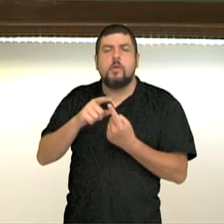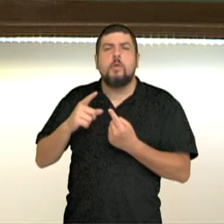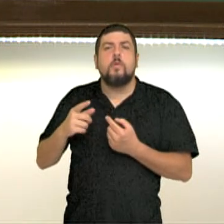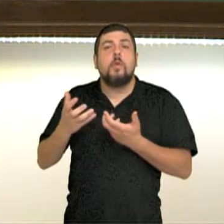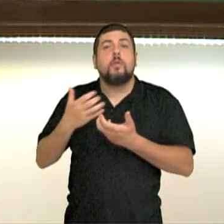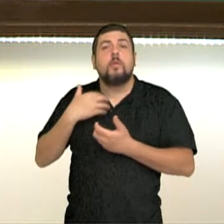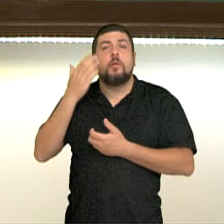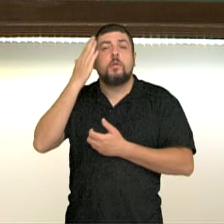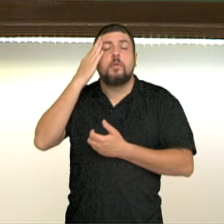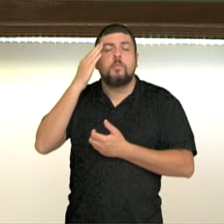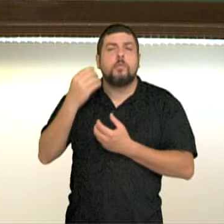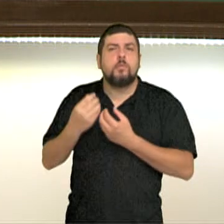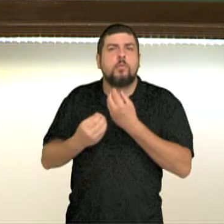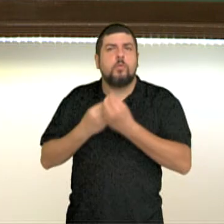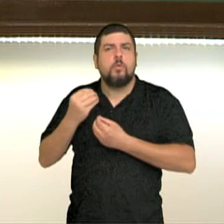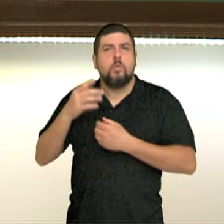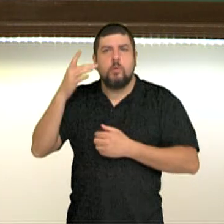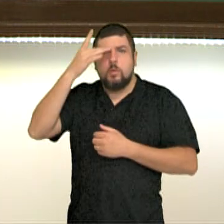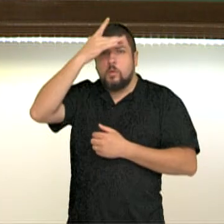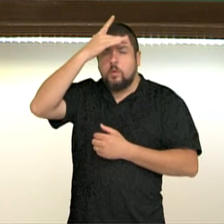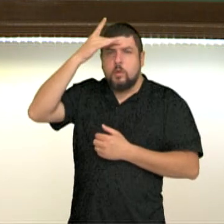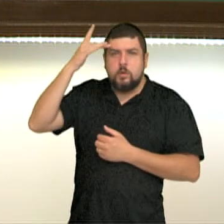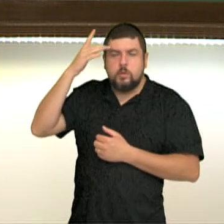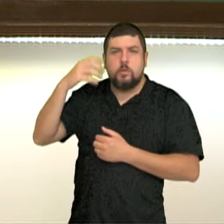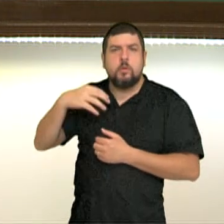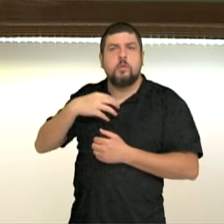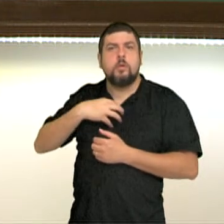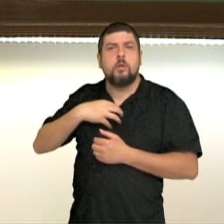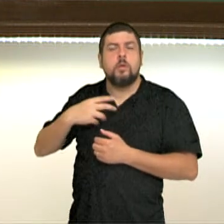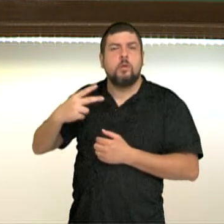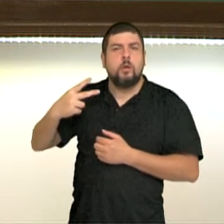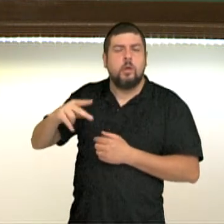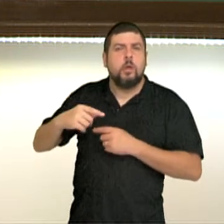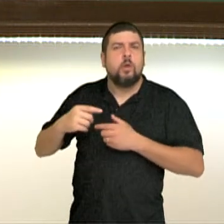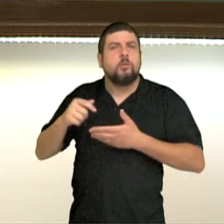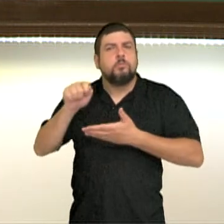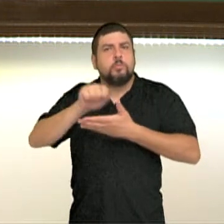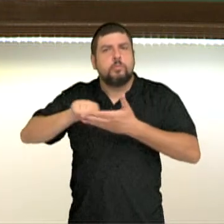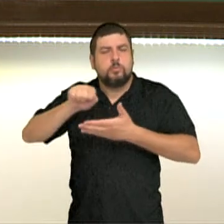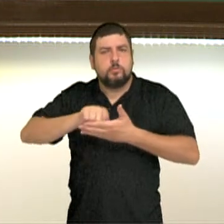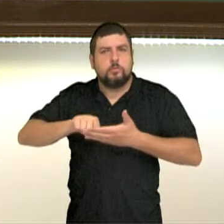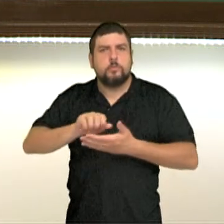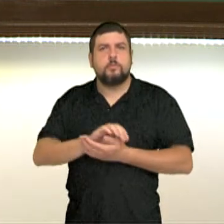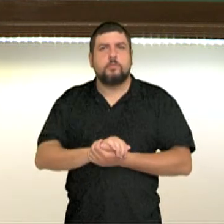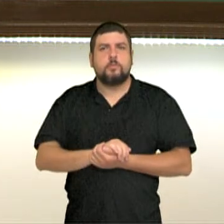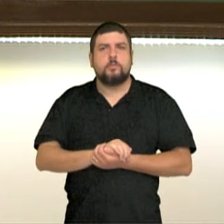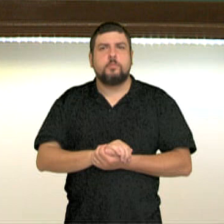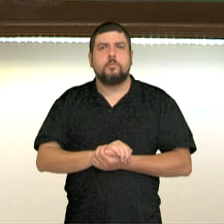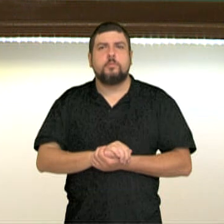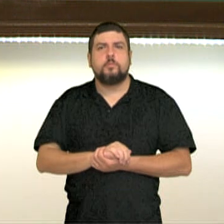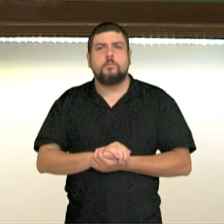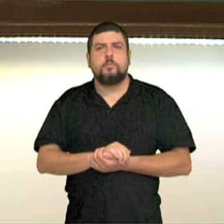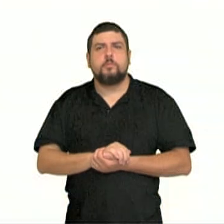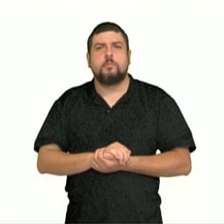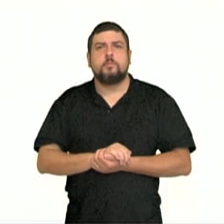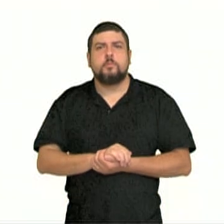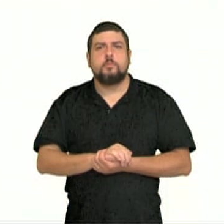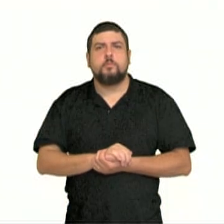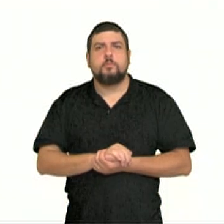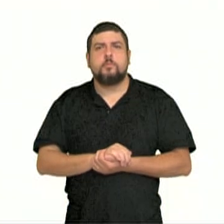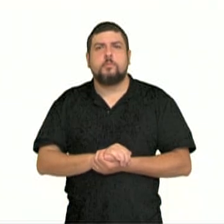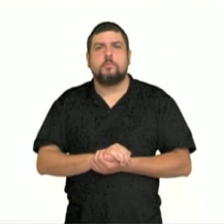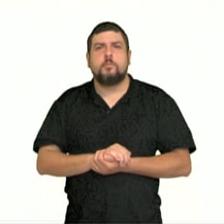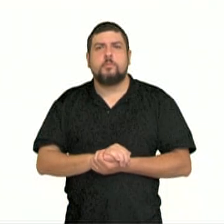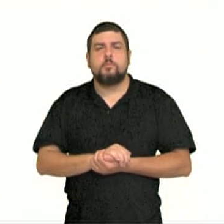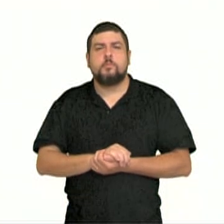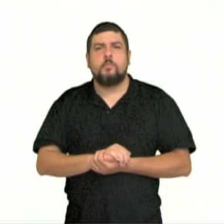saber ali o que que aquela pessoa, como que aquela pessoa faz para escrever, tá? Atividade de número 3. A